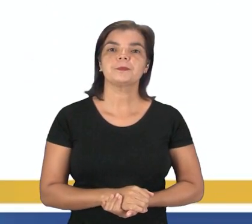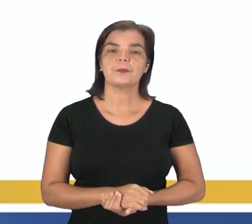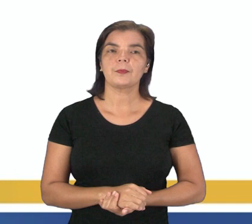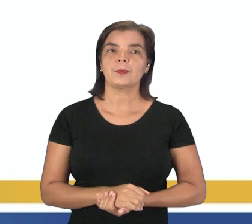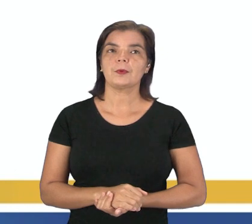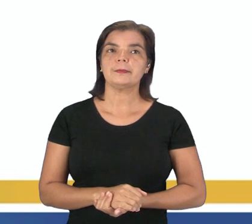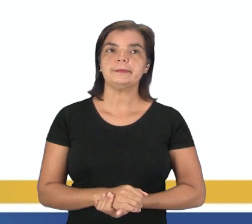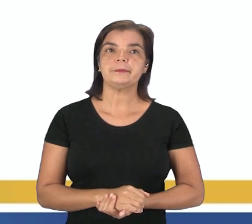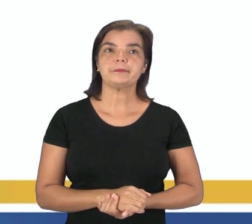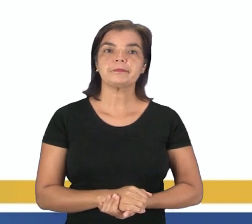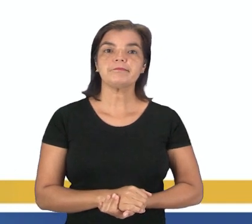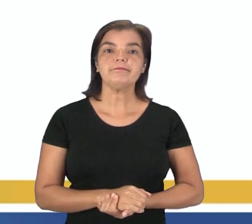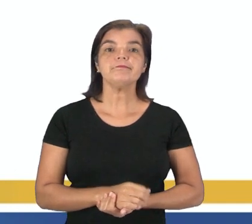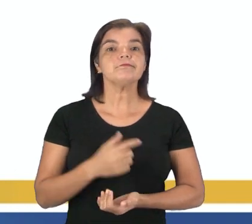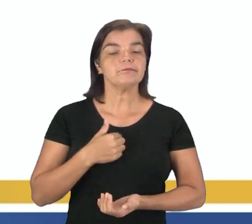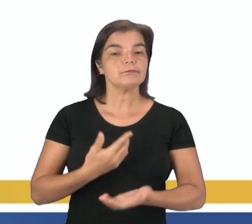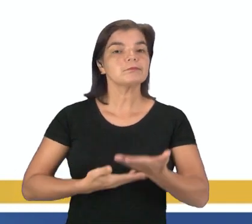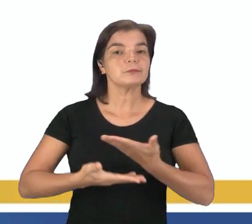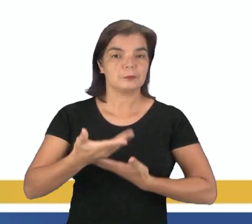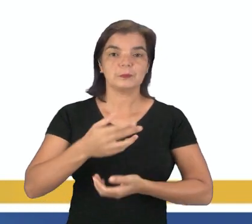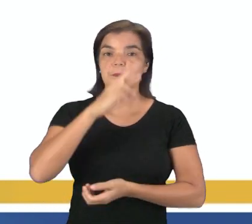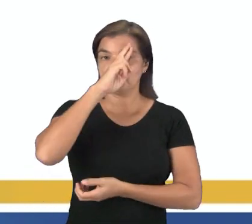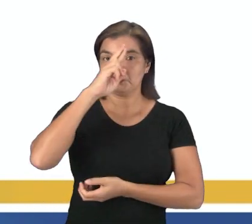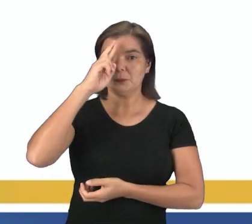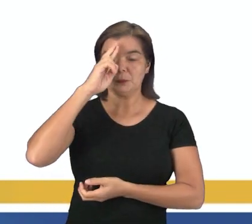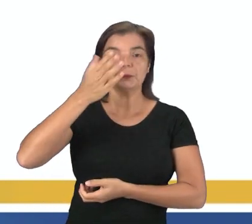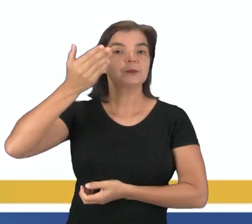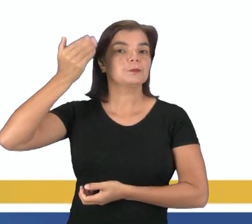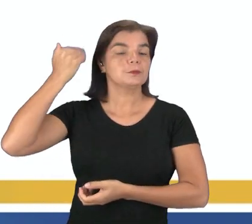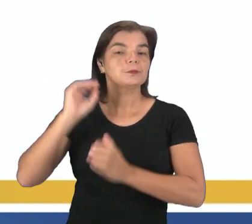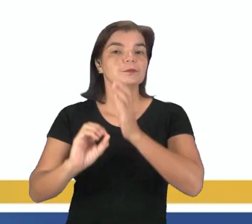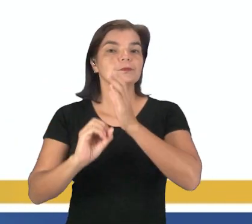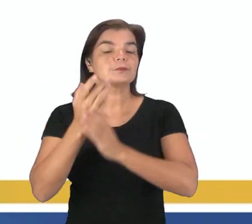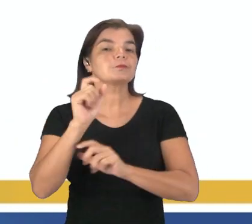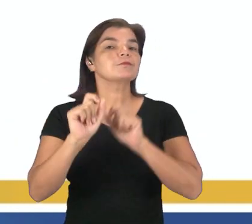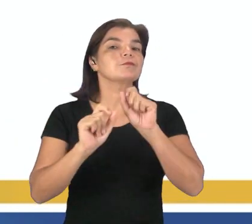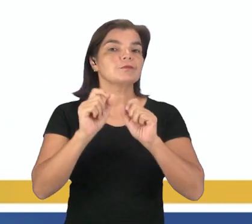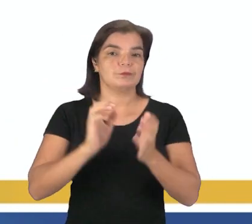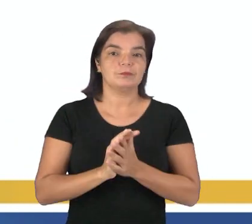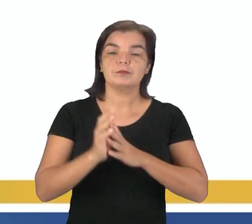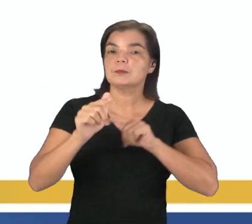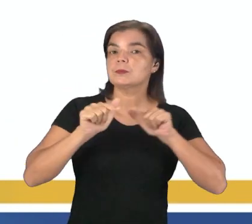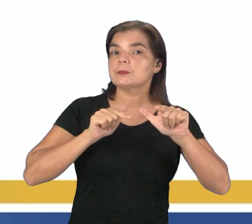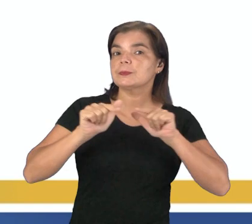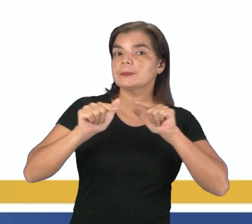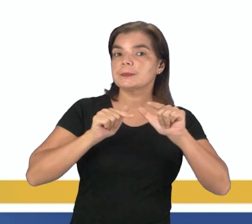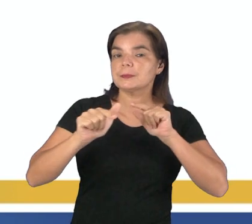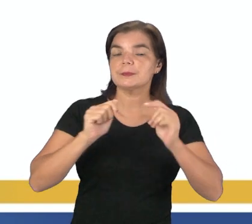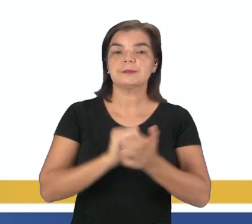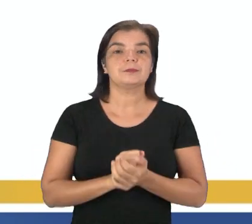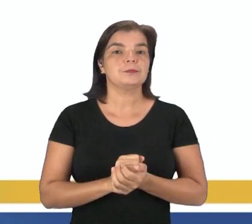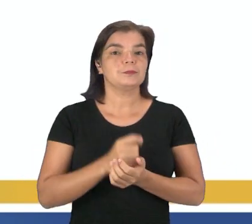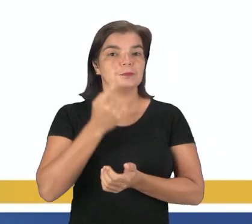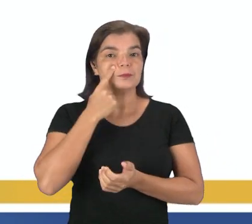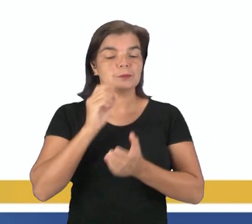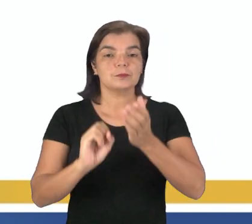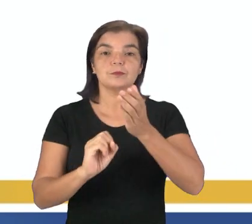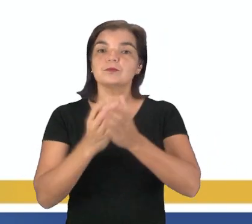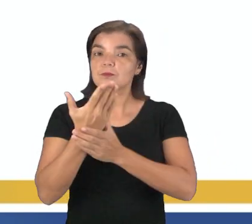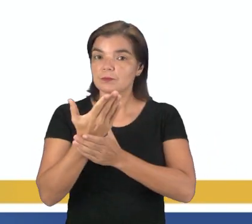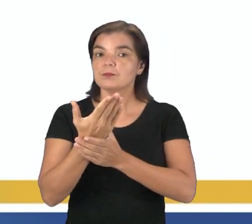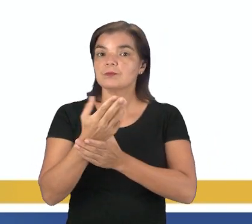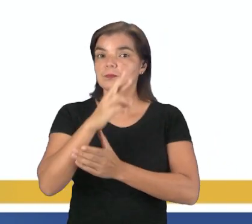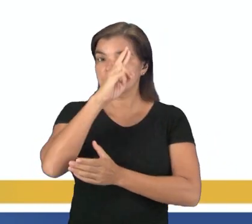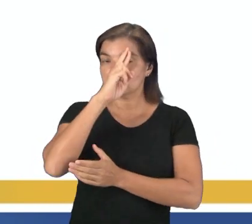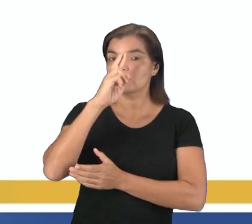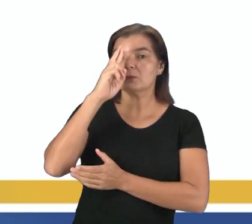Resposta. A relação do historiador com o passado acontece através do trabalho. com as chamadas fontes